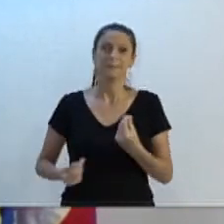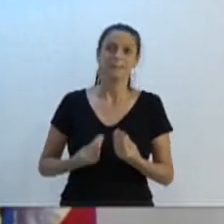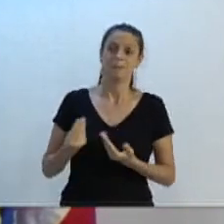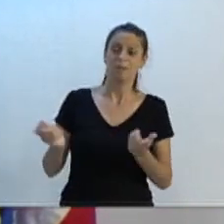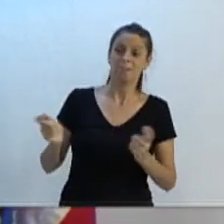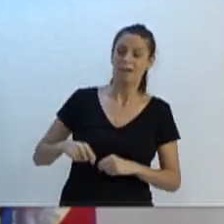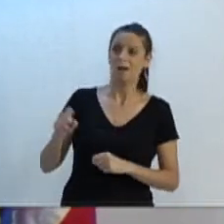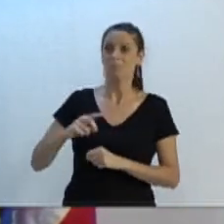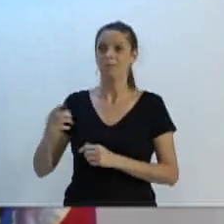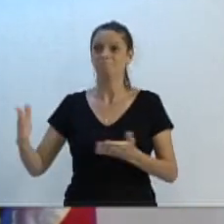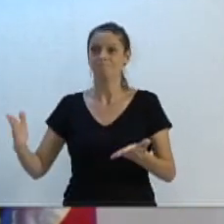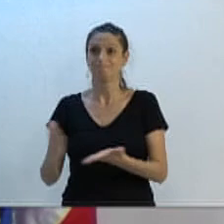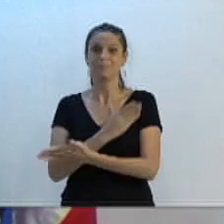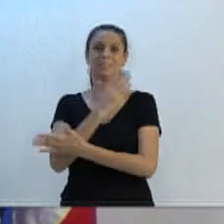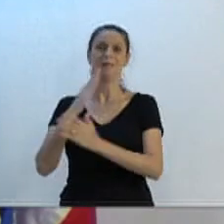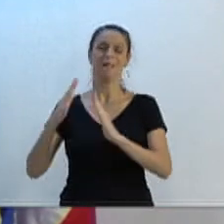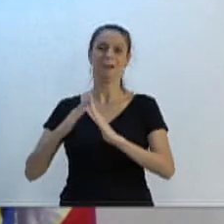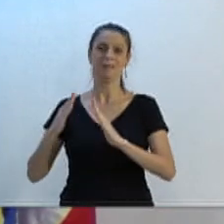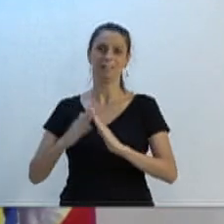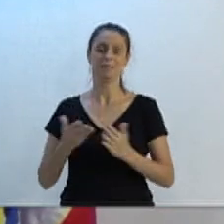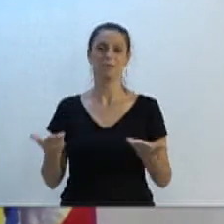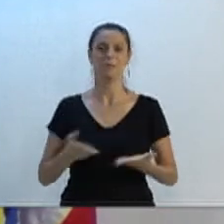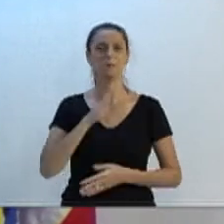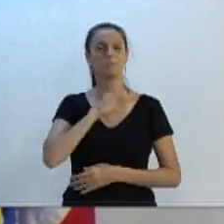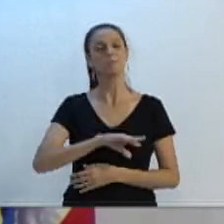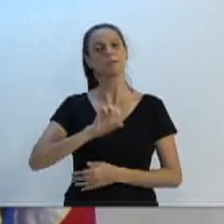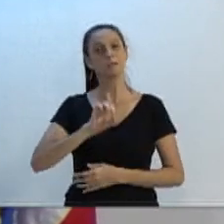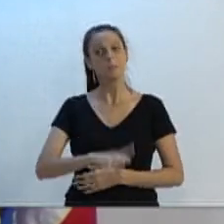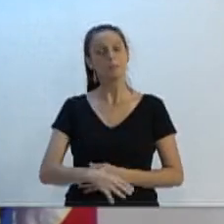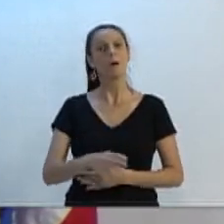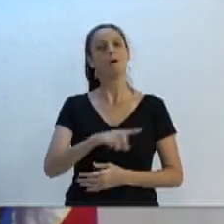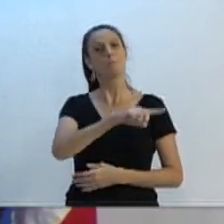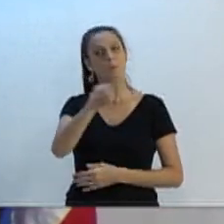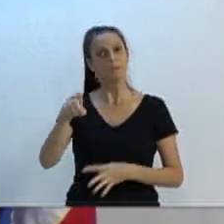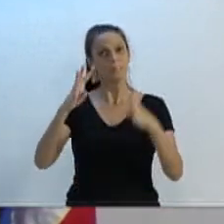ser this olá senhores vereadores na tarde de hoje seria isso pela atenção muito obrigado